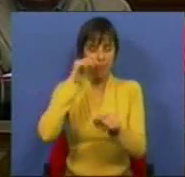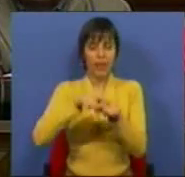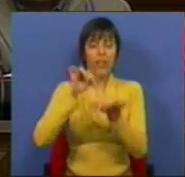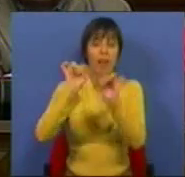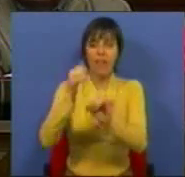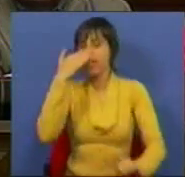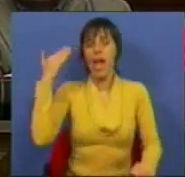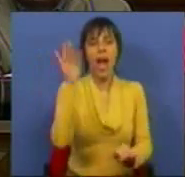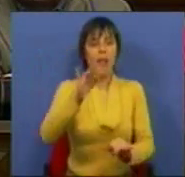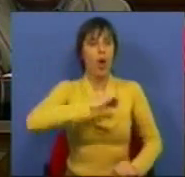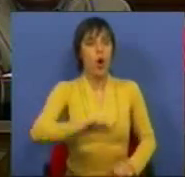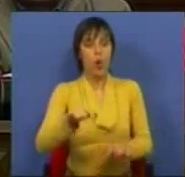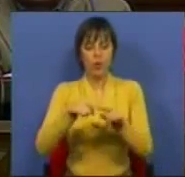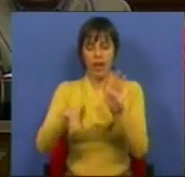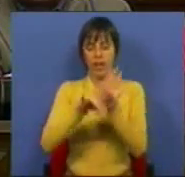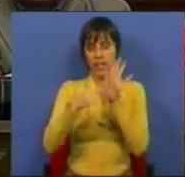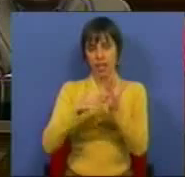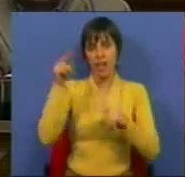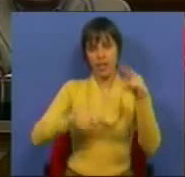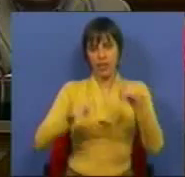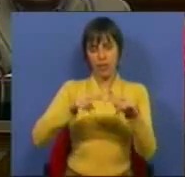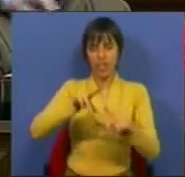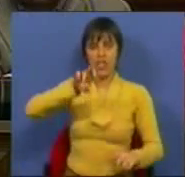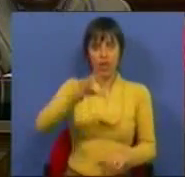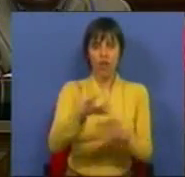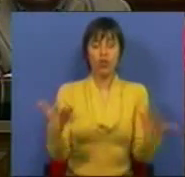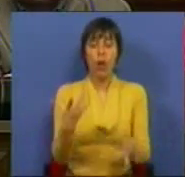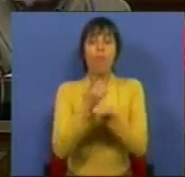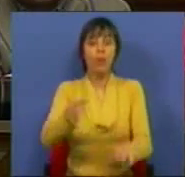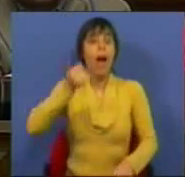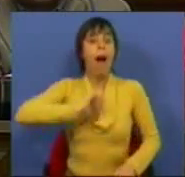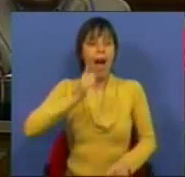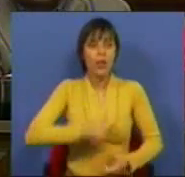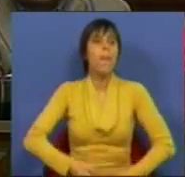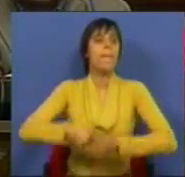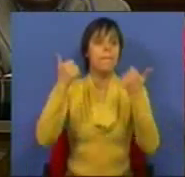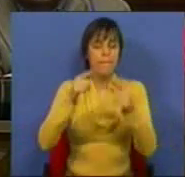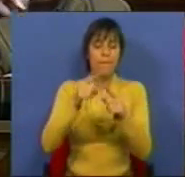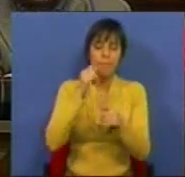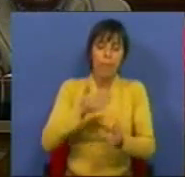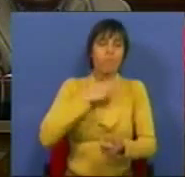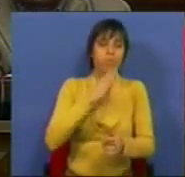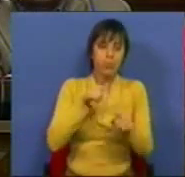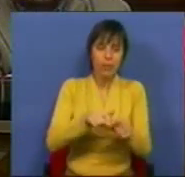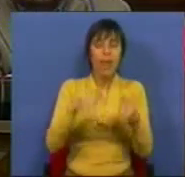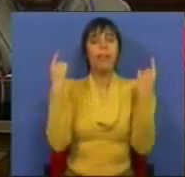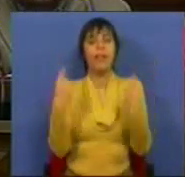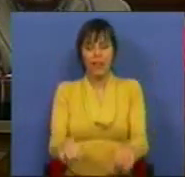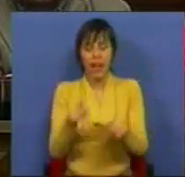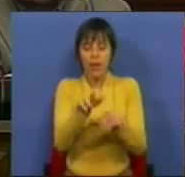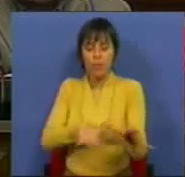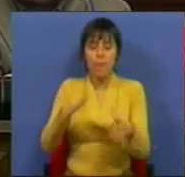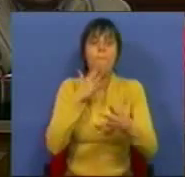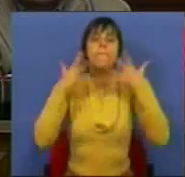pela vossa atitude contra esta lei das finanças regionais. Porque os Açores melhoram a sua circunstância e têm um